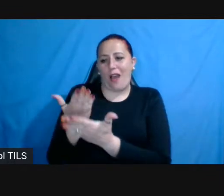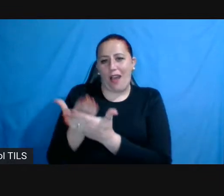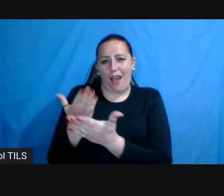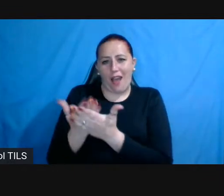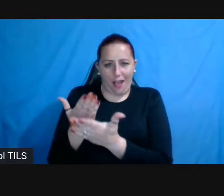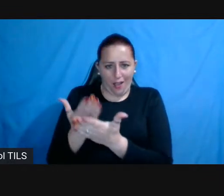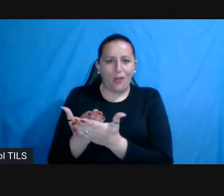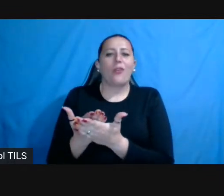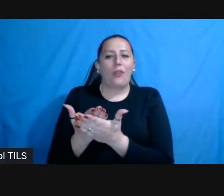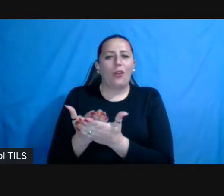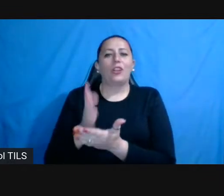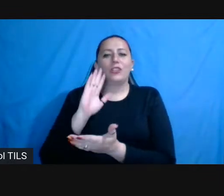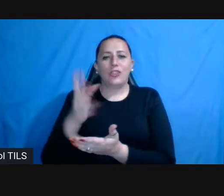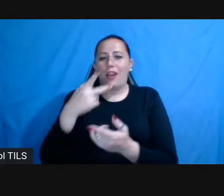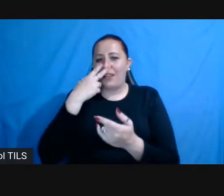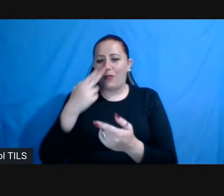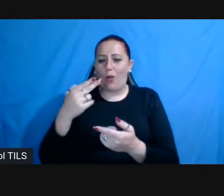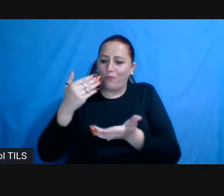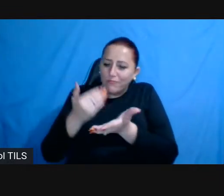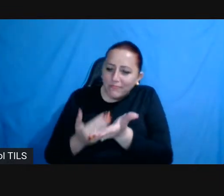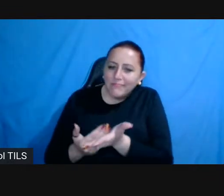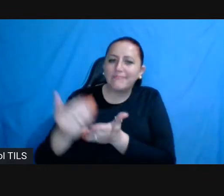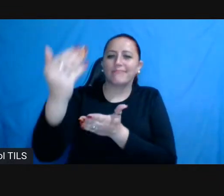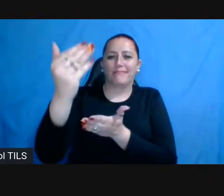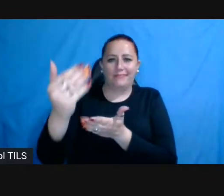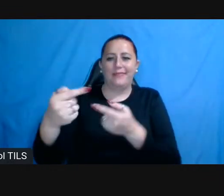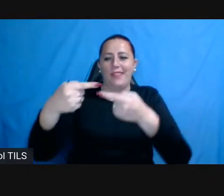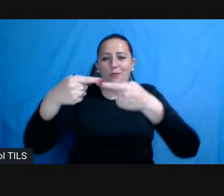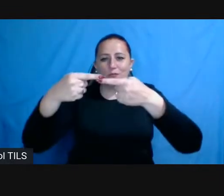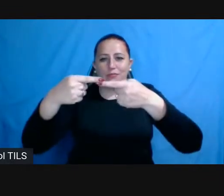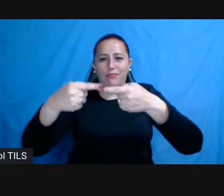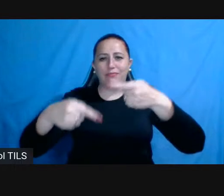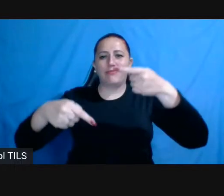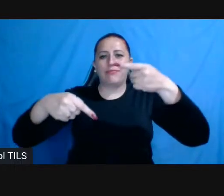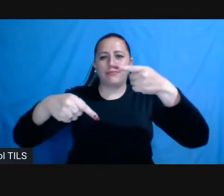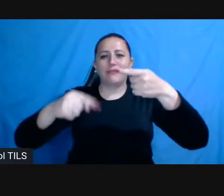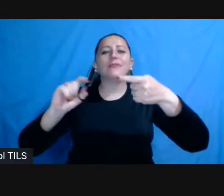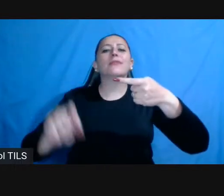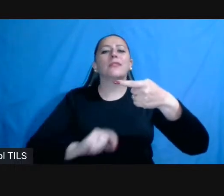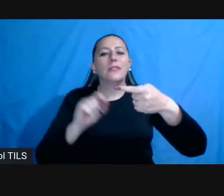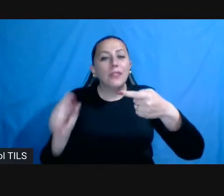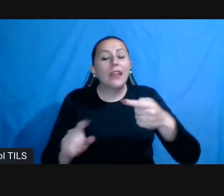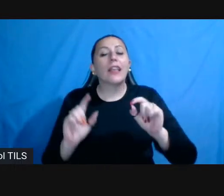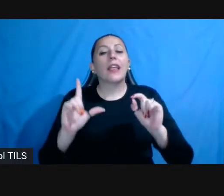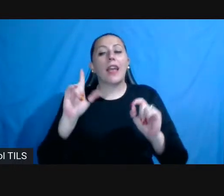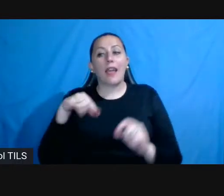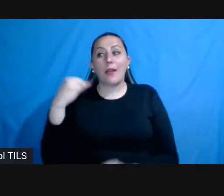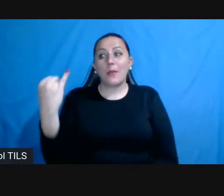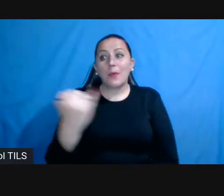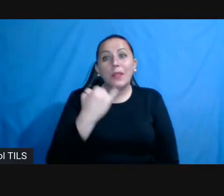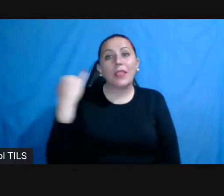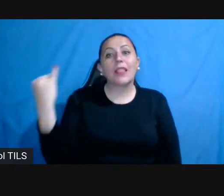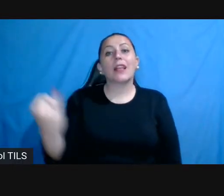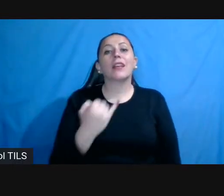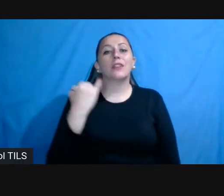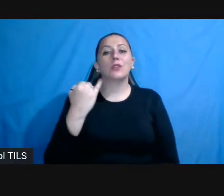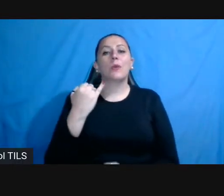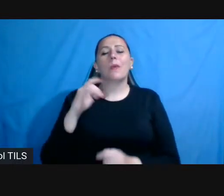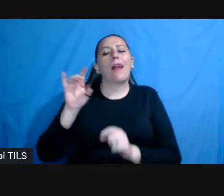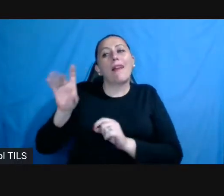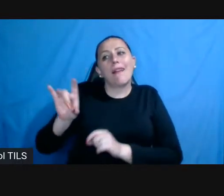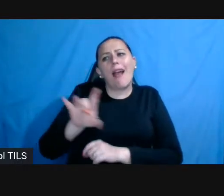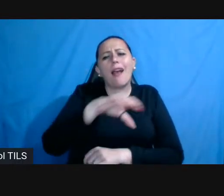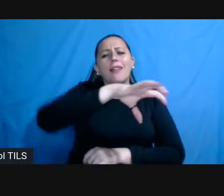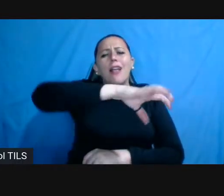está dado o start aí para a retomada das atividades acadêmicas, tão importante para cada território que o